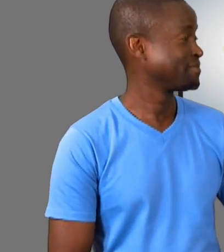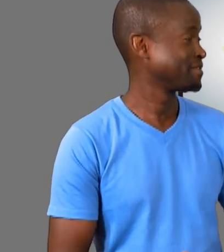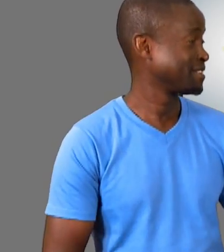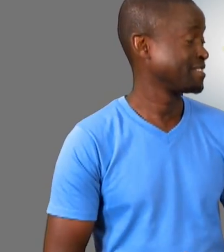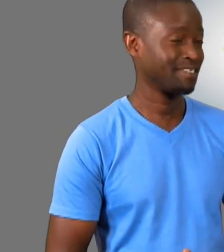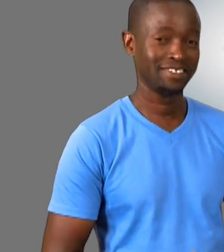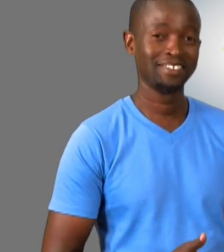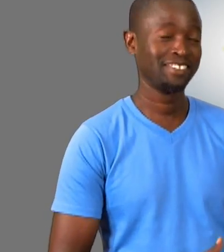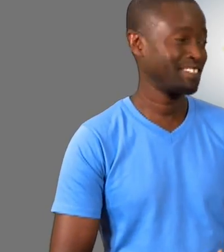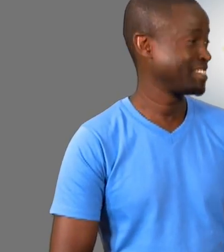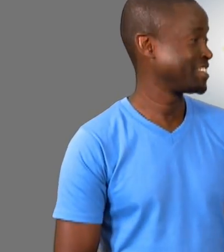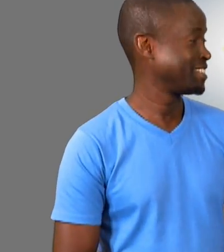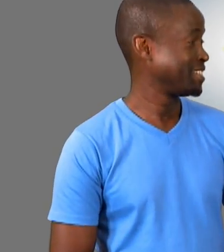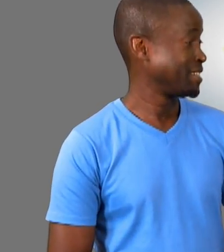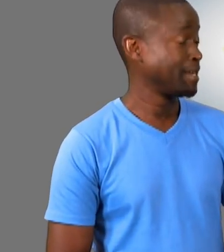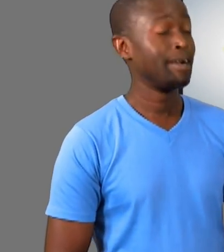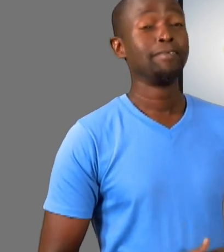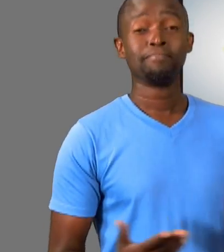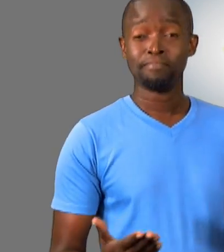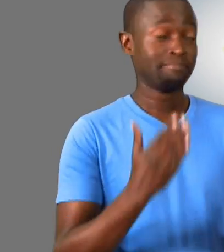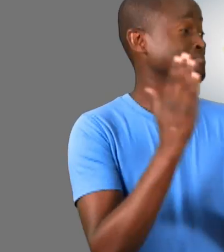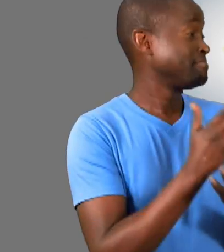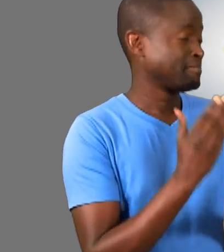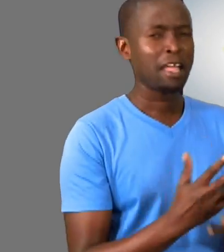Souza, vamos à aula de língua de sinais?